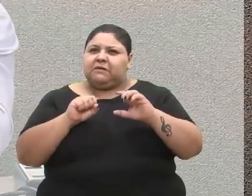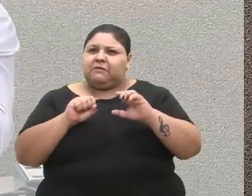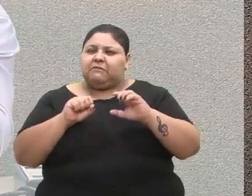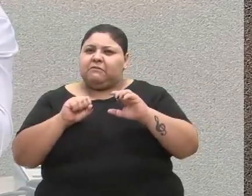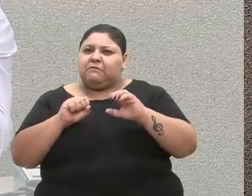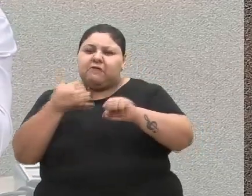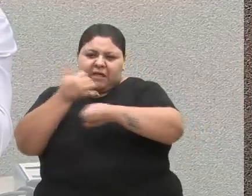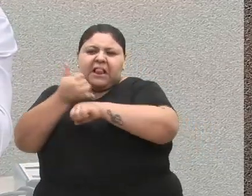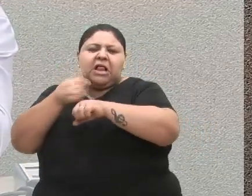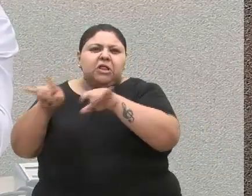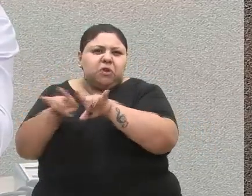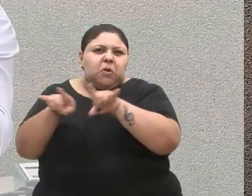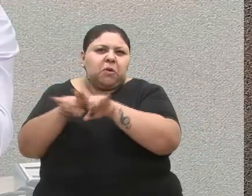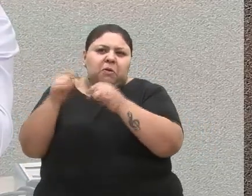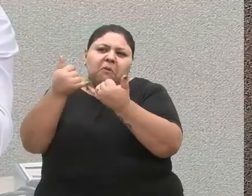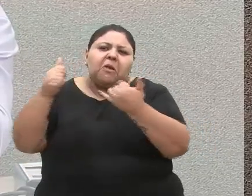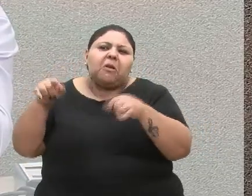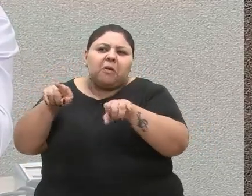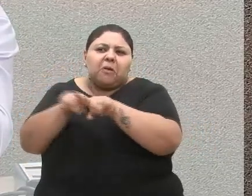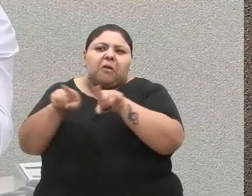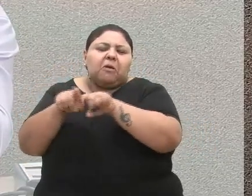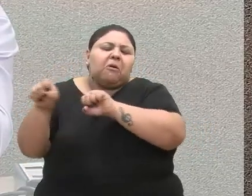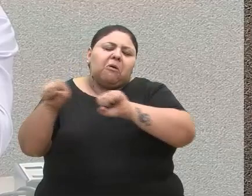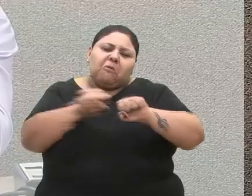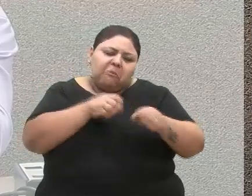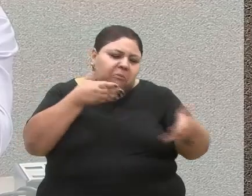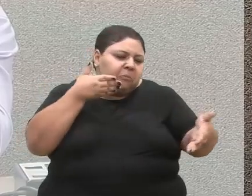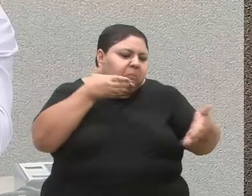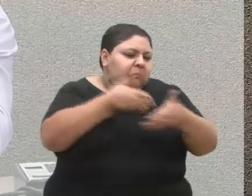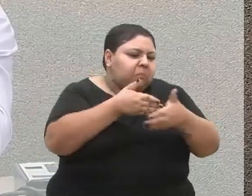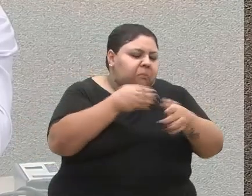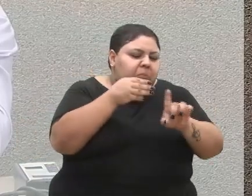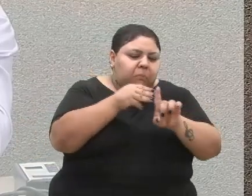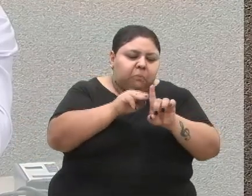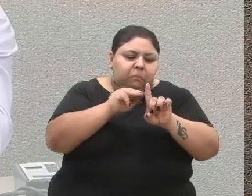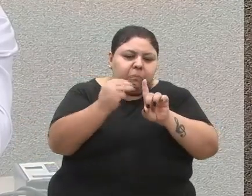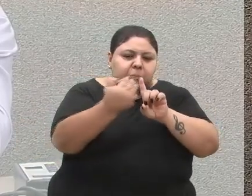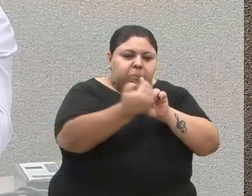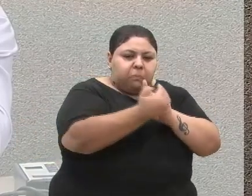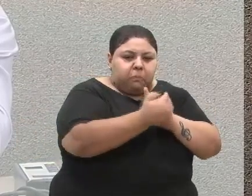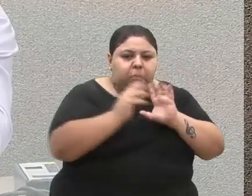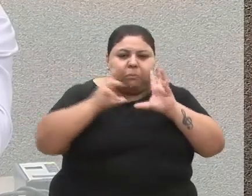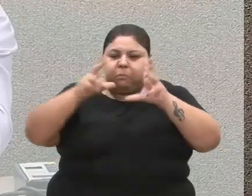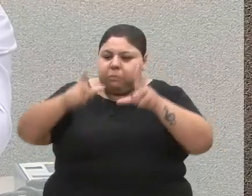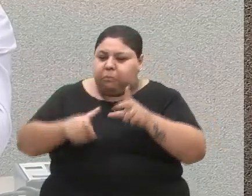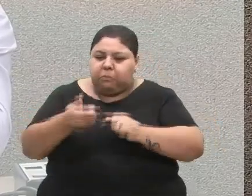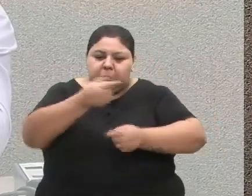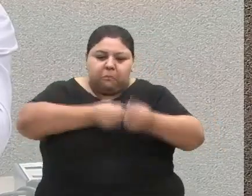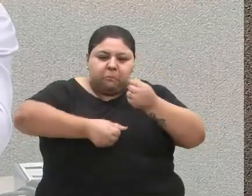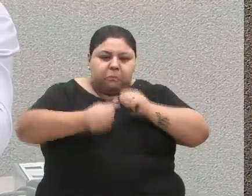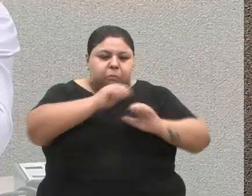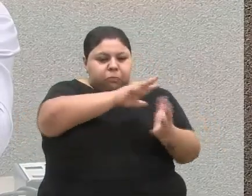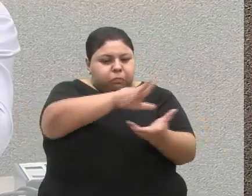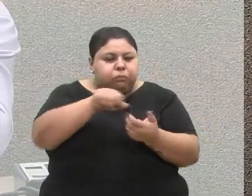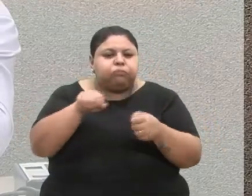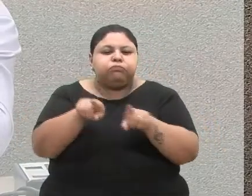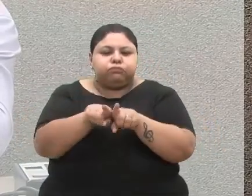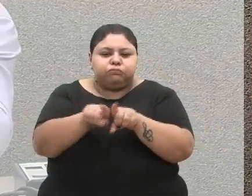que certamente pode afetar aí o mercado e também toda a economia mundial também.